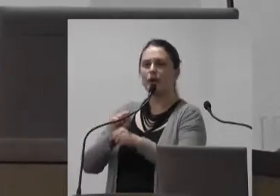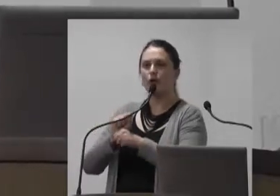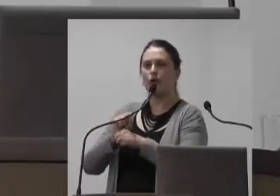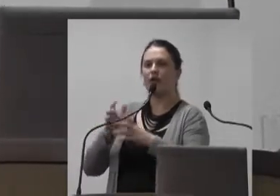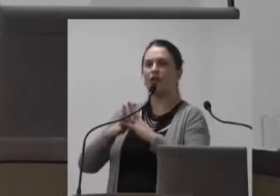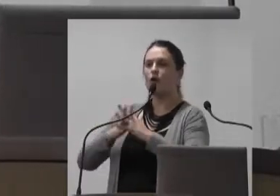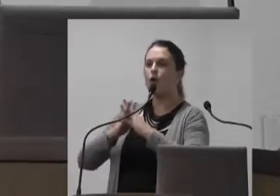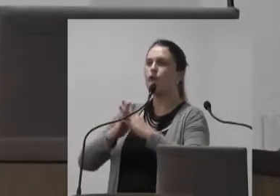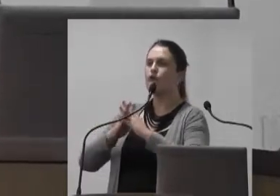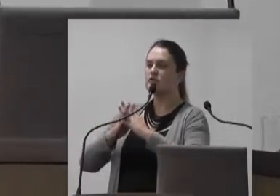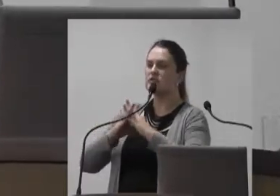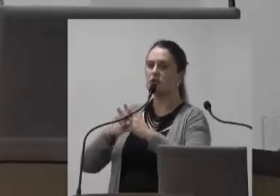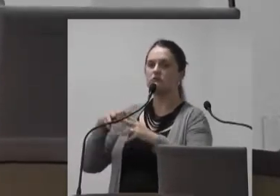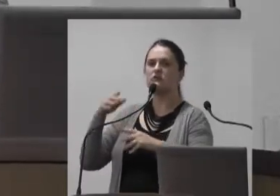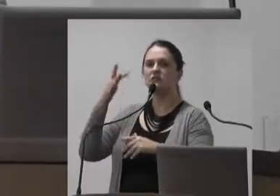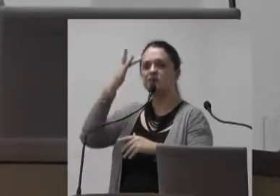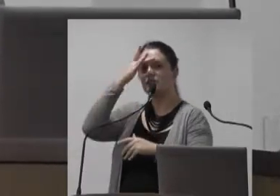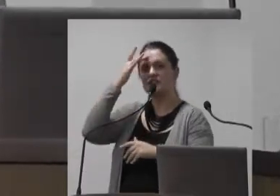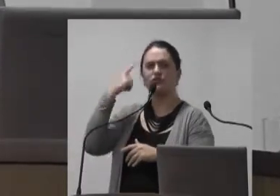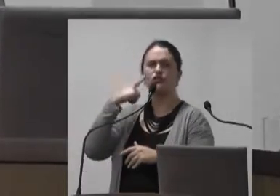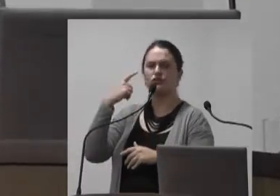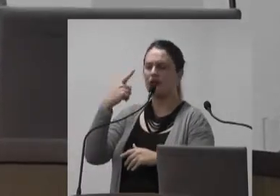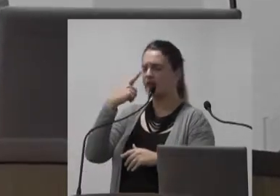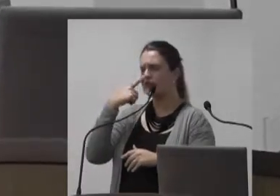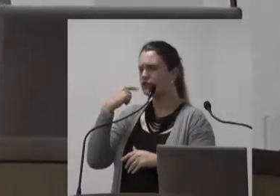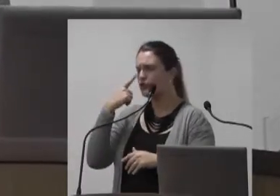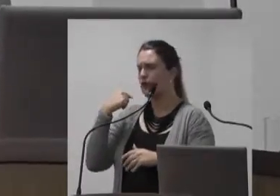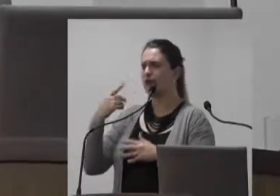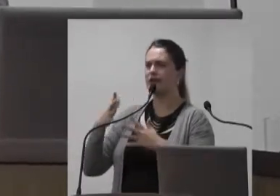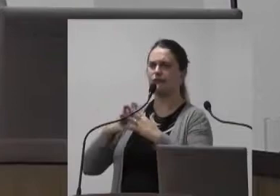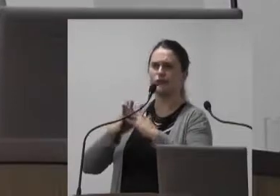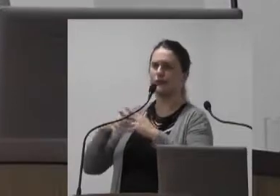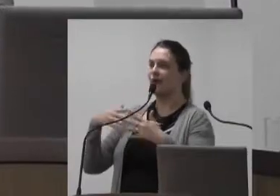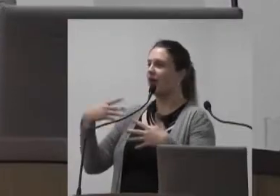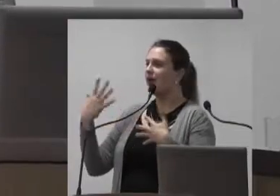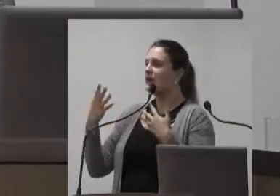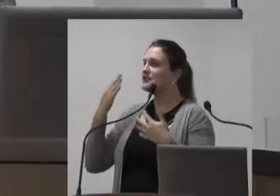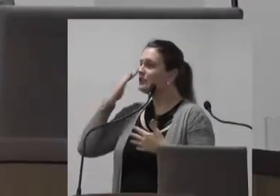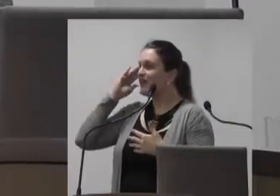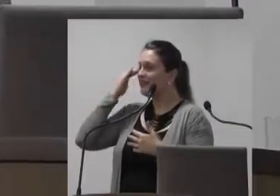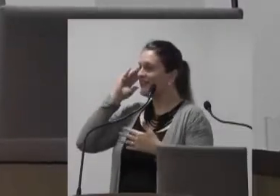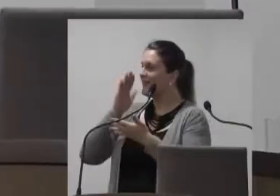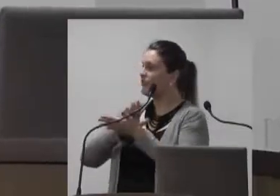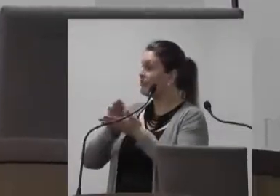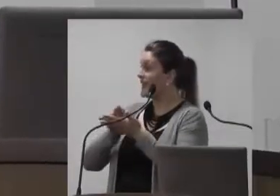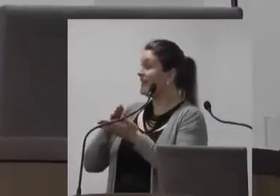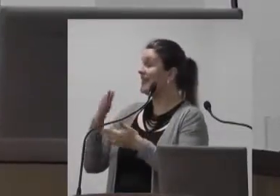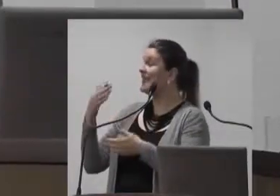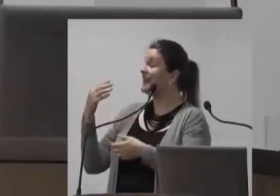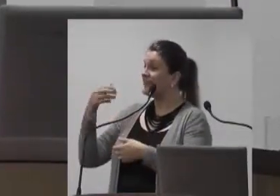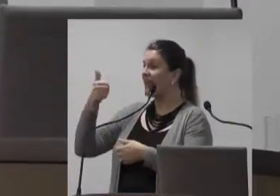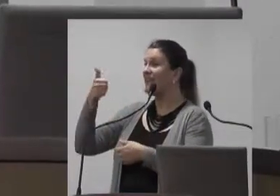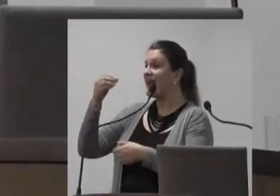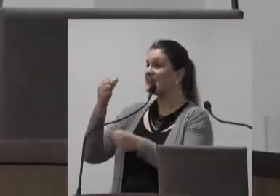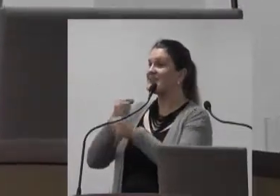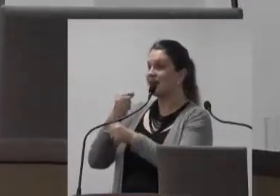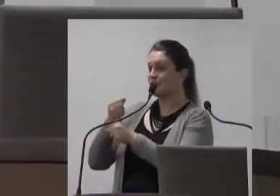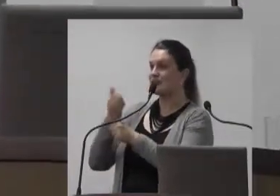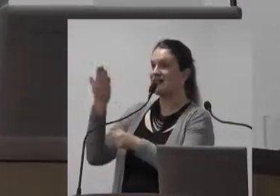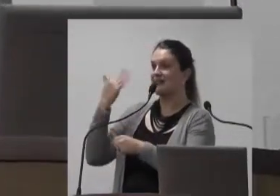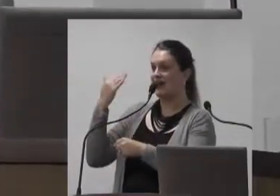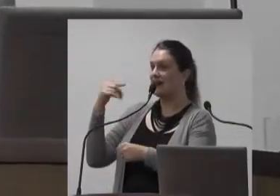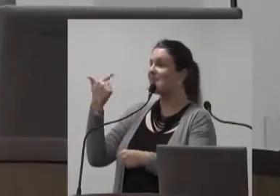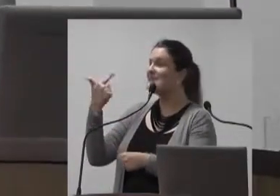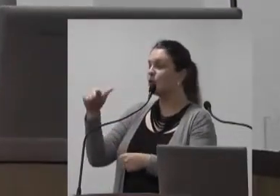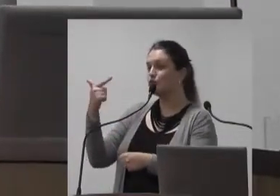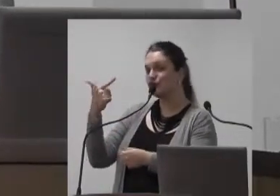quando parou aquela confusão de gente chorando, e a gente não estava entendendo nada. E há 10